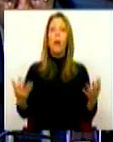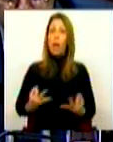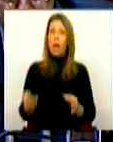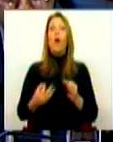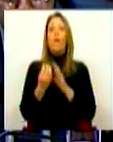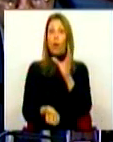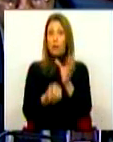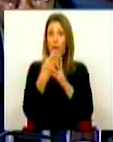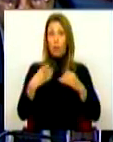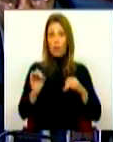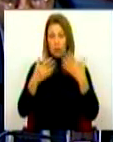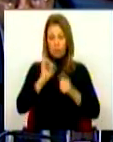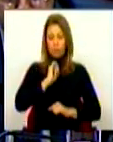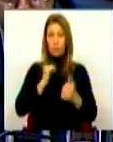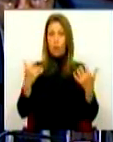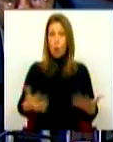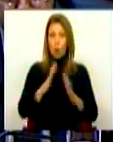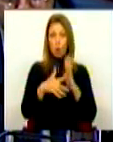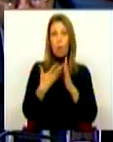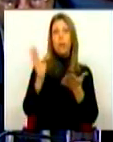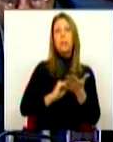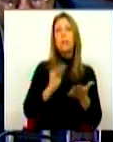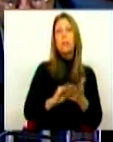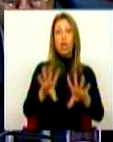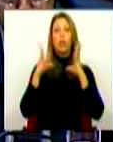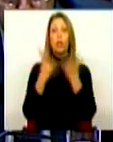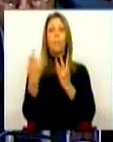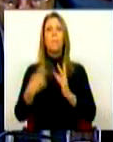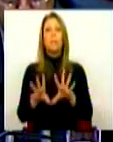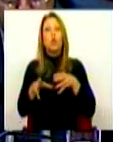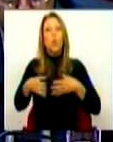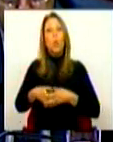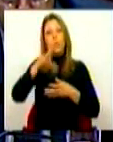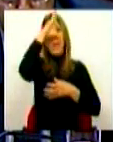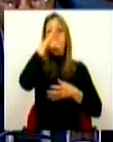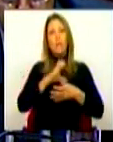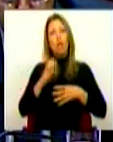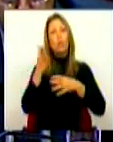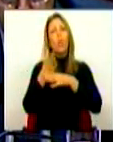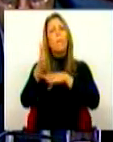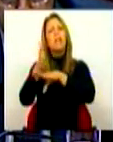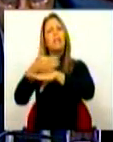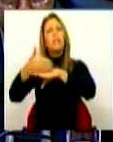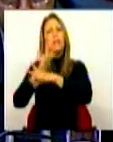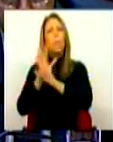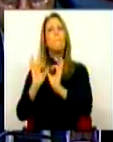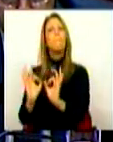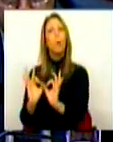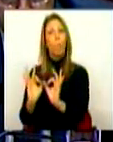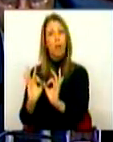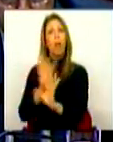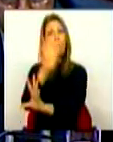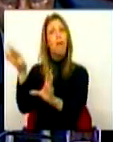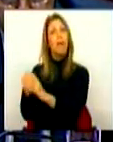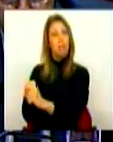minha iniciativa, agora no quadro da Secretaria-Geral da Presidência do Conselho de Ministros, uma divisão própria da residência oficial do Primeiro-Ministro, para que aí